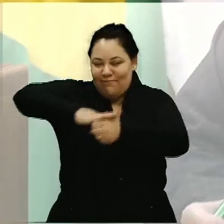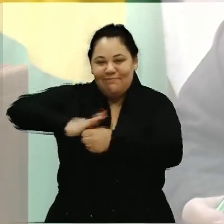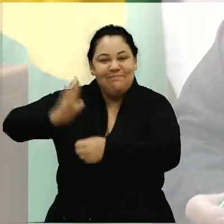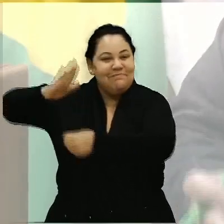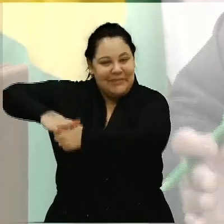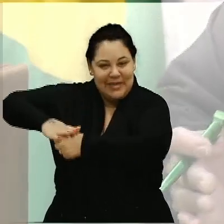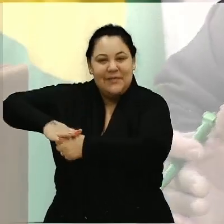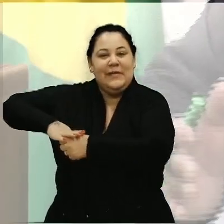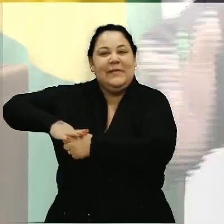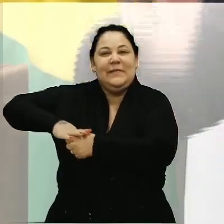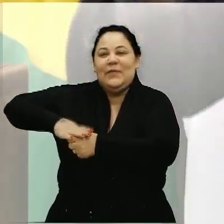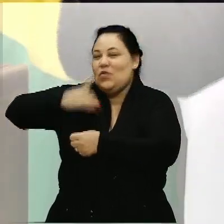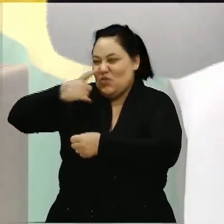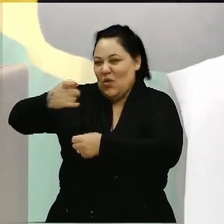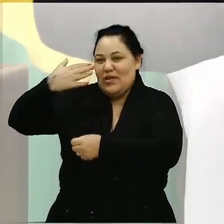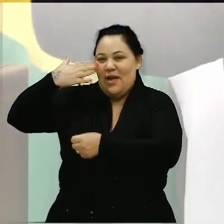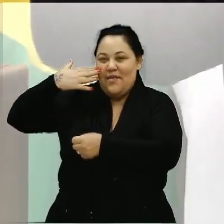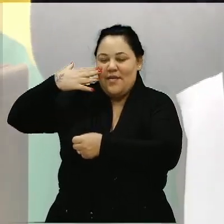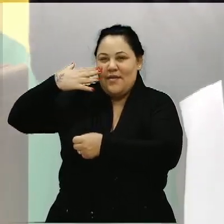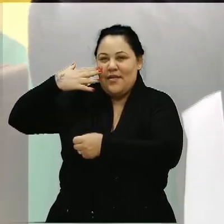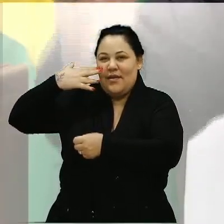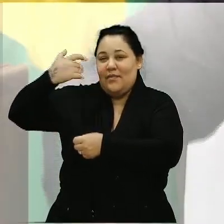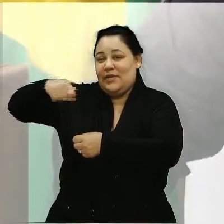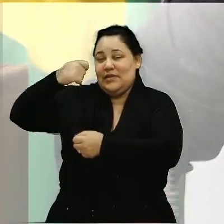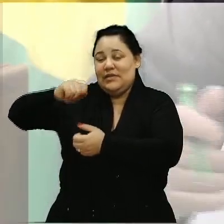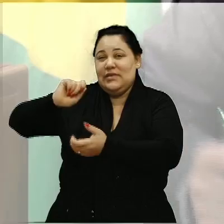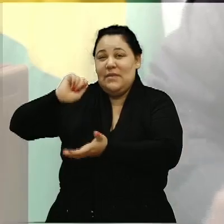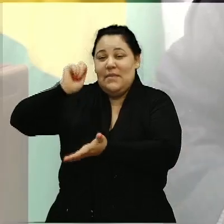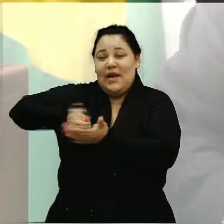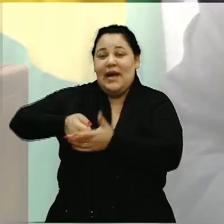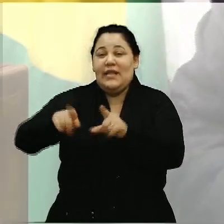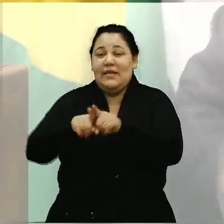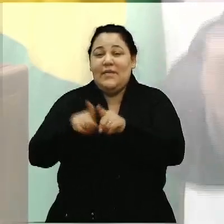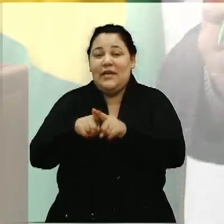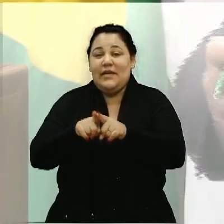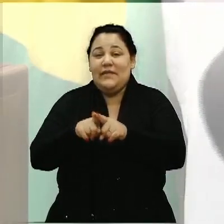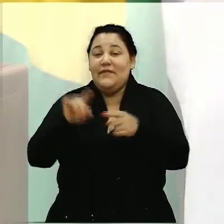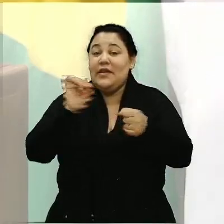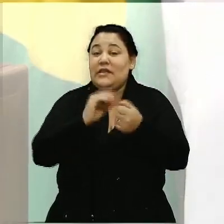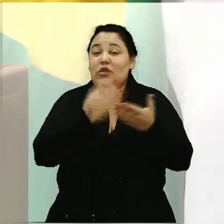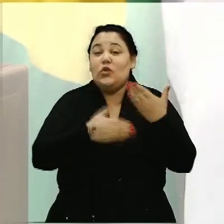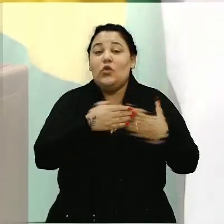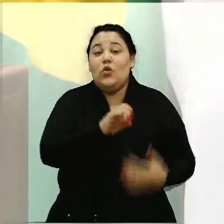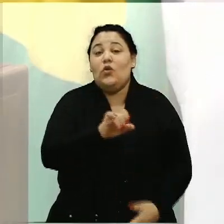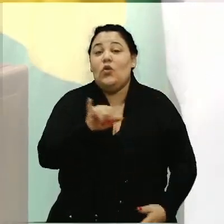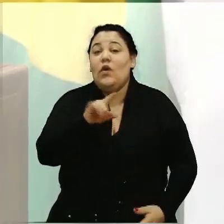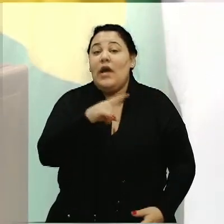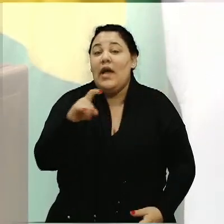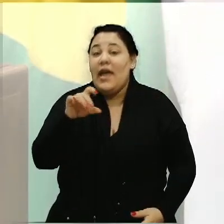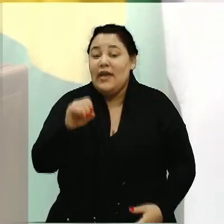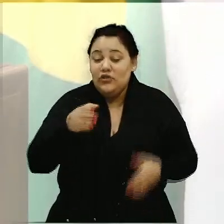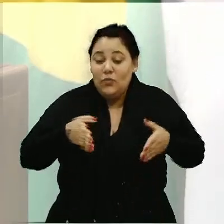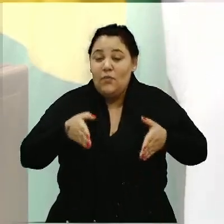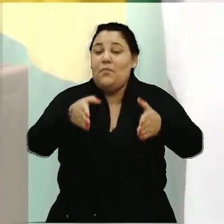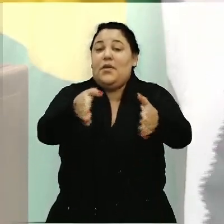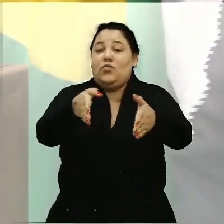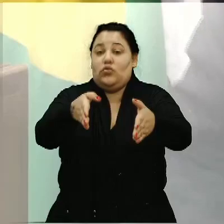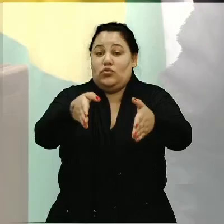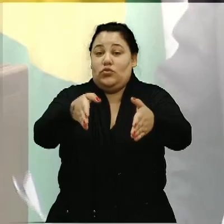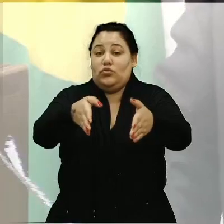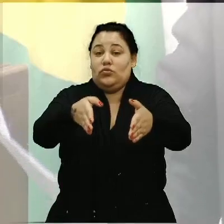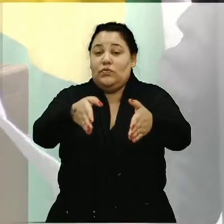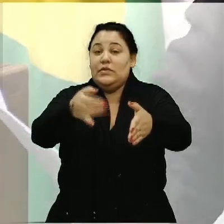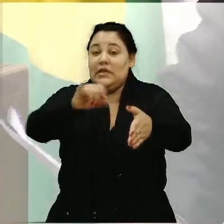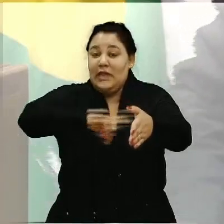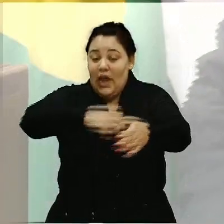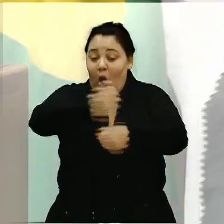valas, né, mas pagar também para fazer todo o eixo da rua quando ele abre. Todo o eixo, né? Então,